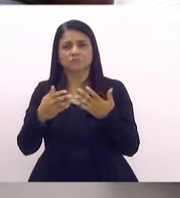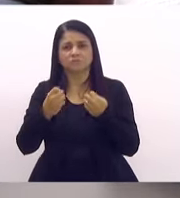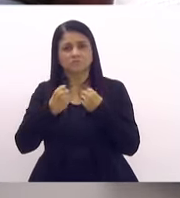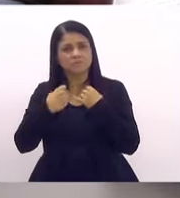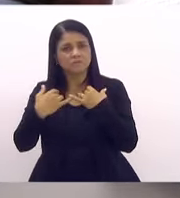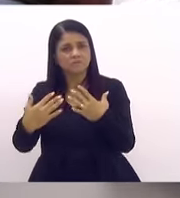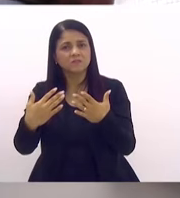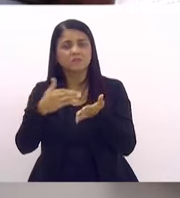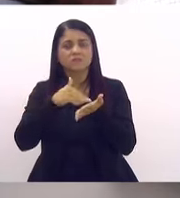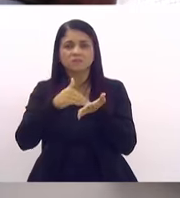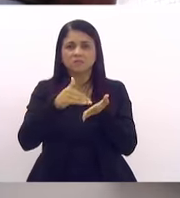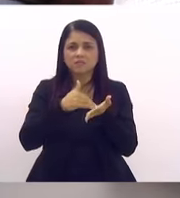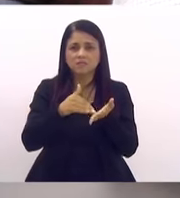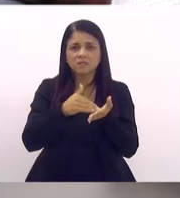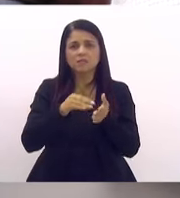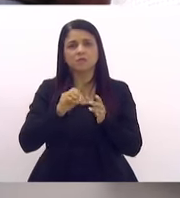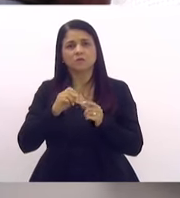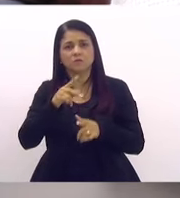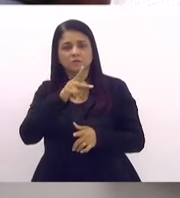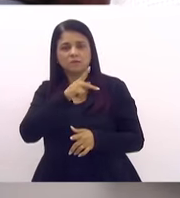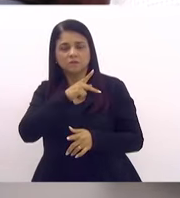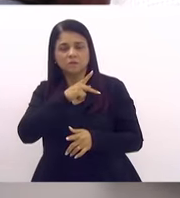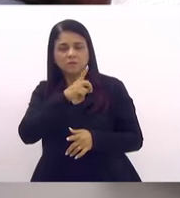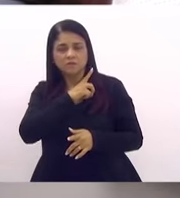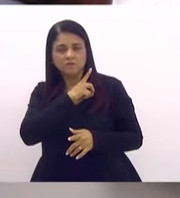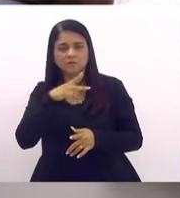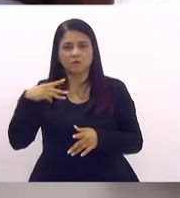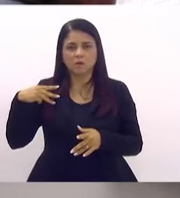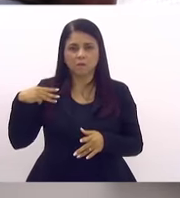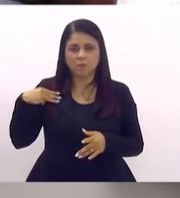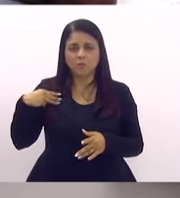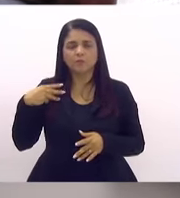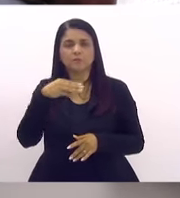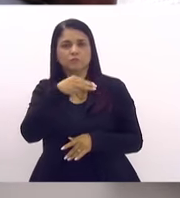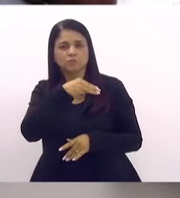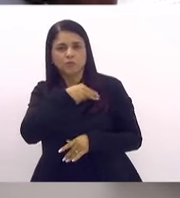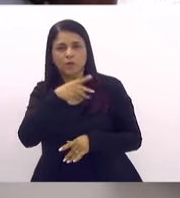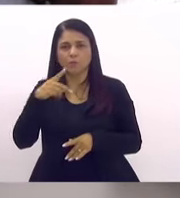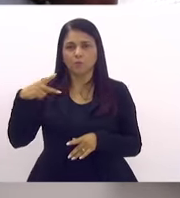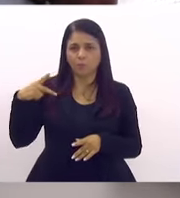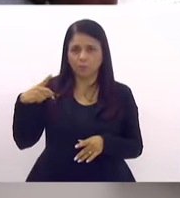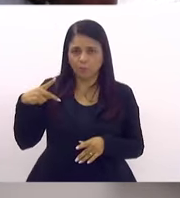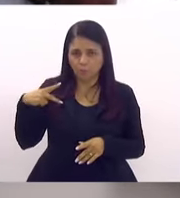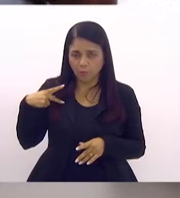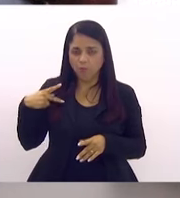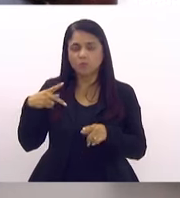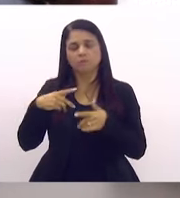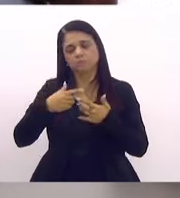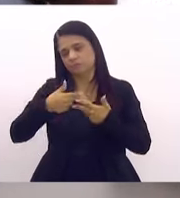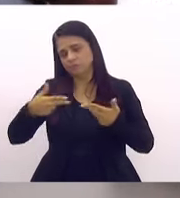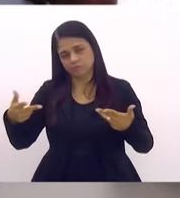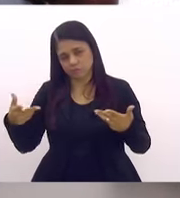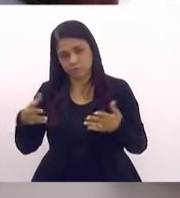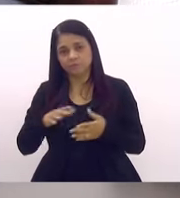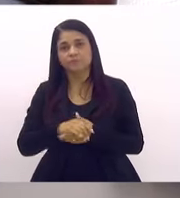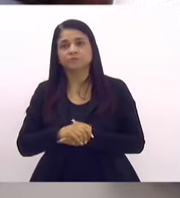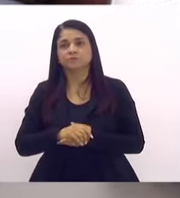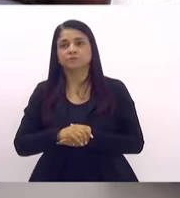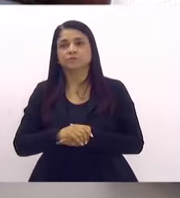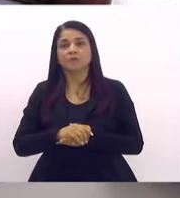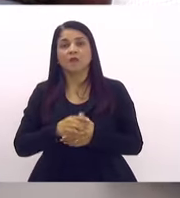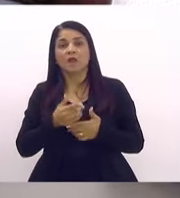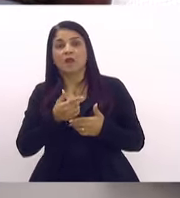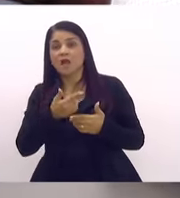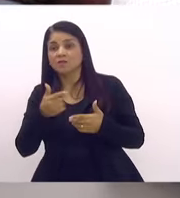a Secretaria, Defensoria, Ministério Público, etc., IBAMA, etc. Então, as outras, eu acho que a